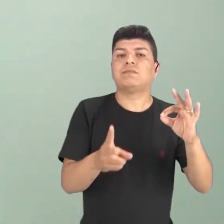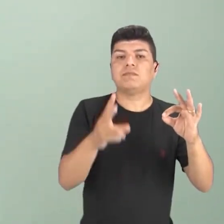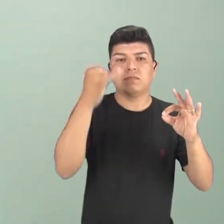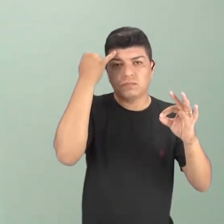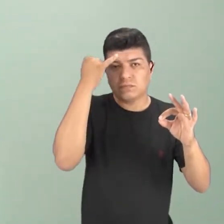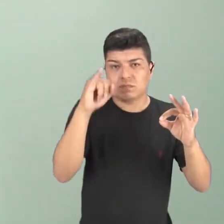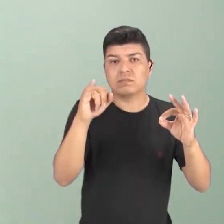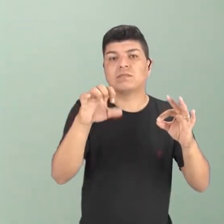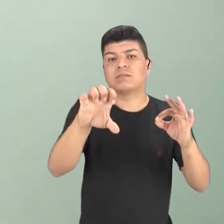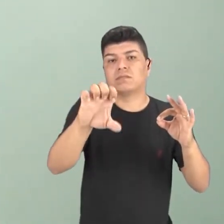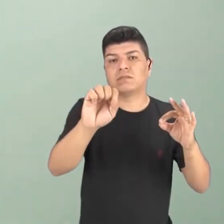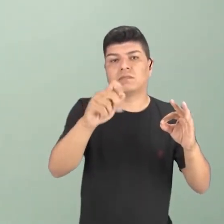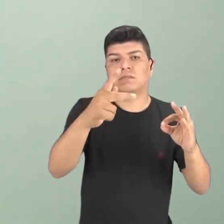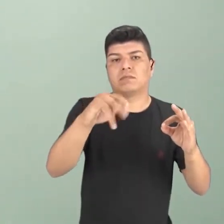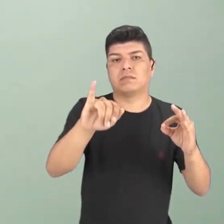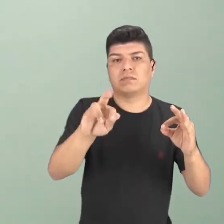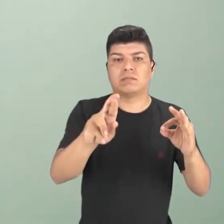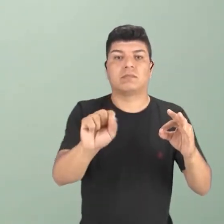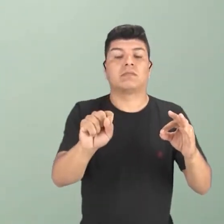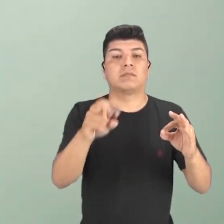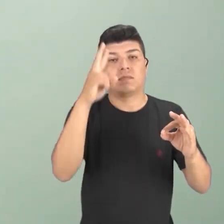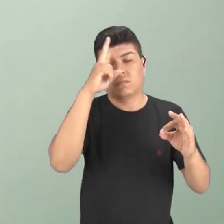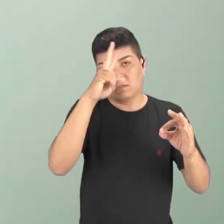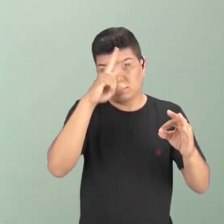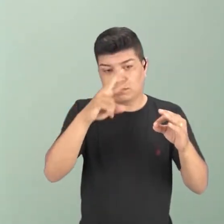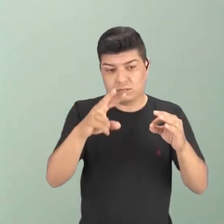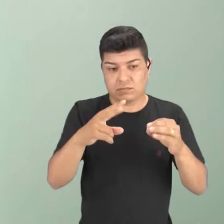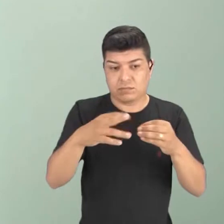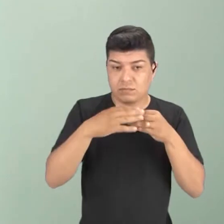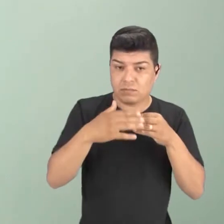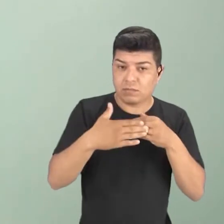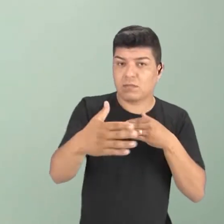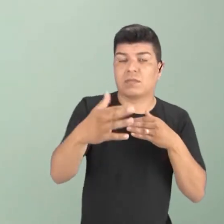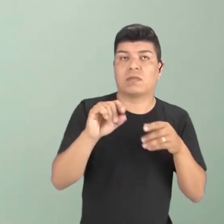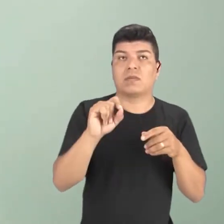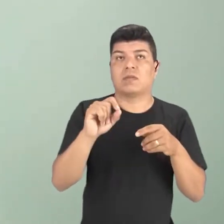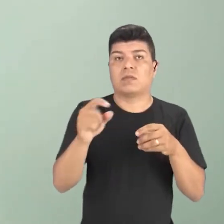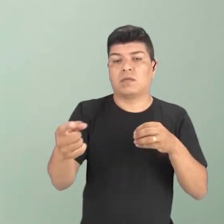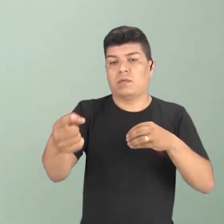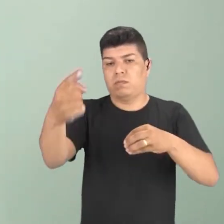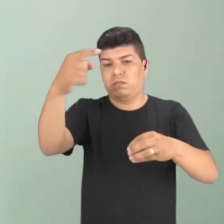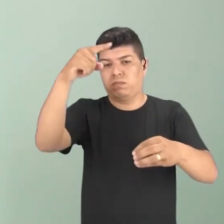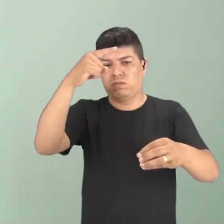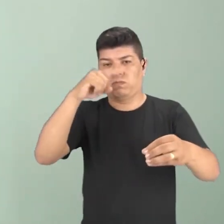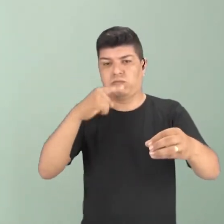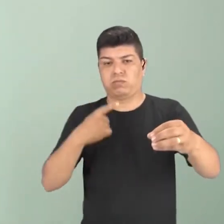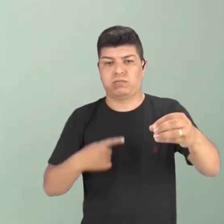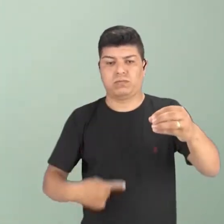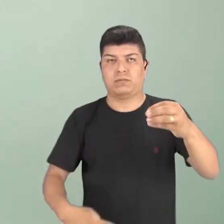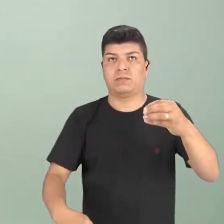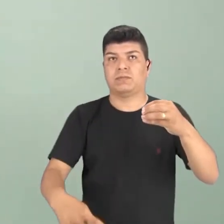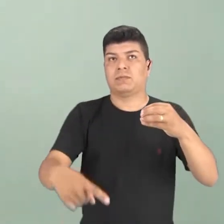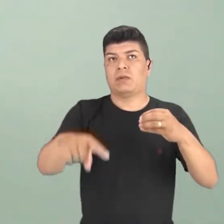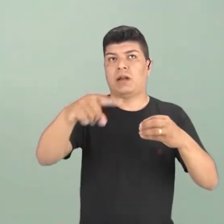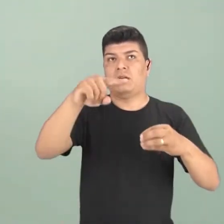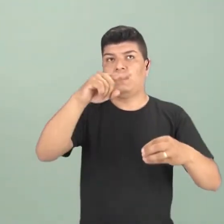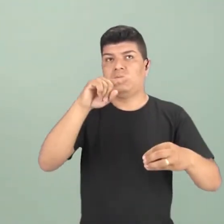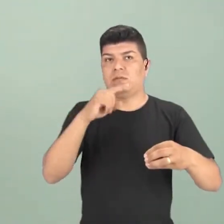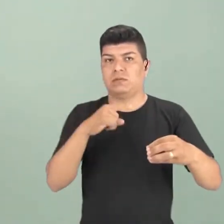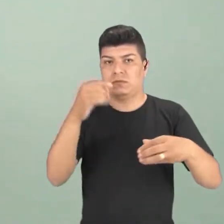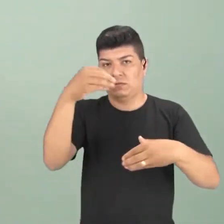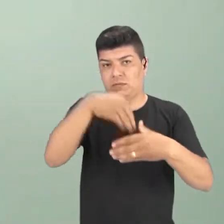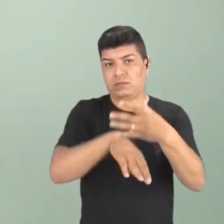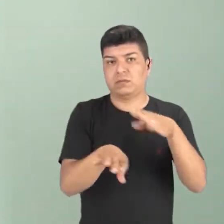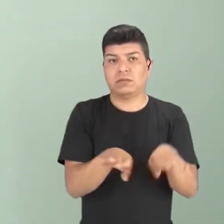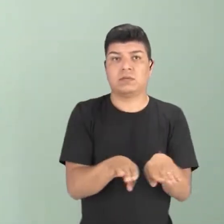de espiras. A espira, lembrando, tem um ponto de saída, uma volta, porque a gente estuda a espira circular, e o ponto de entrada. Só